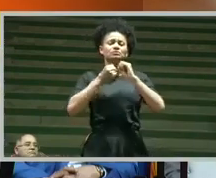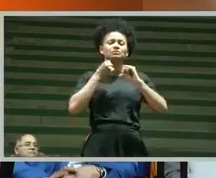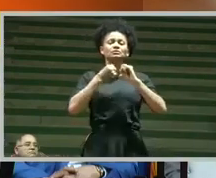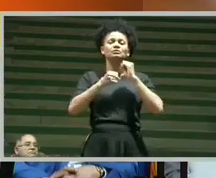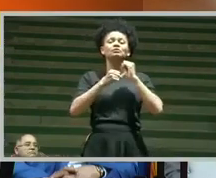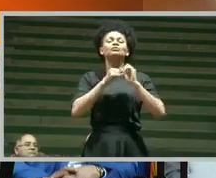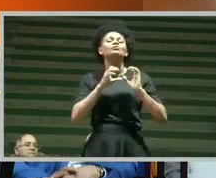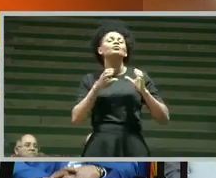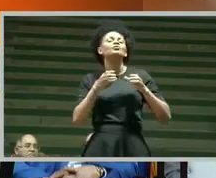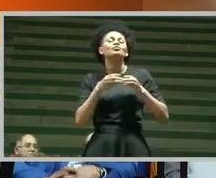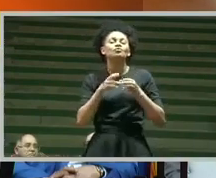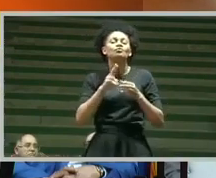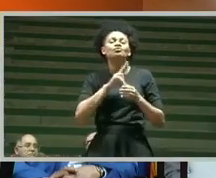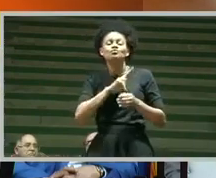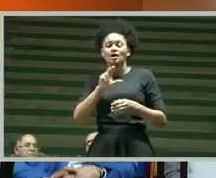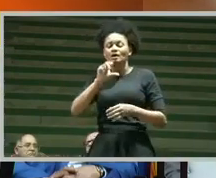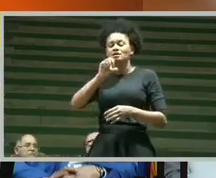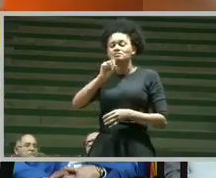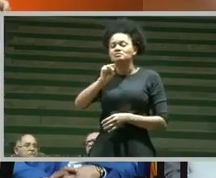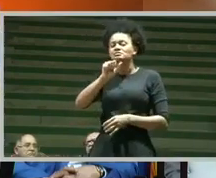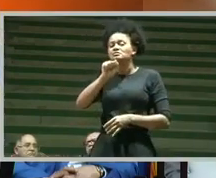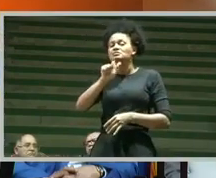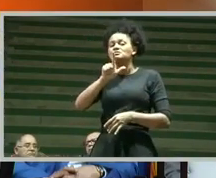chamado de Salmos de Degraus,